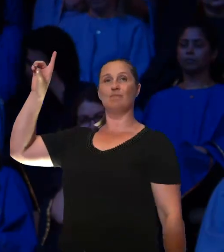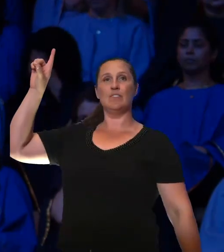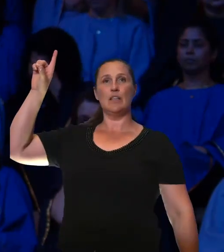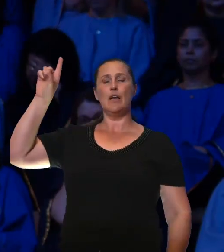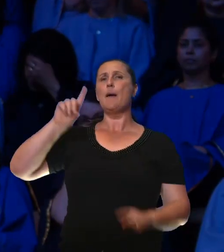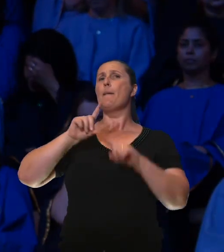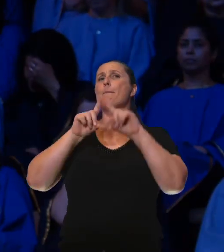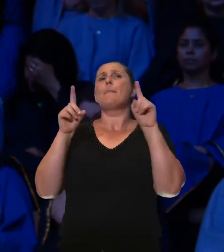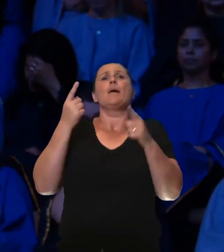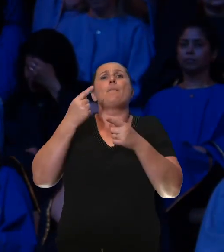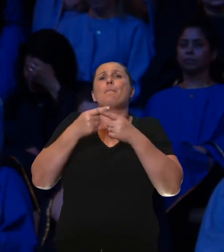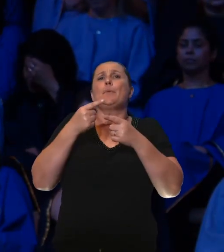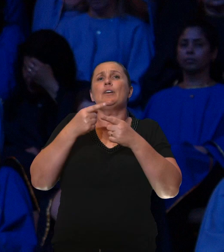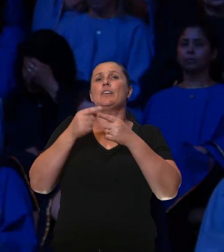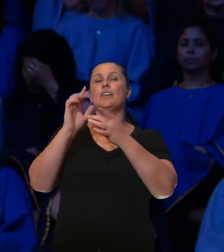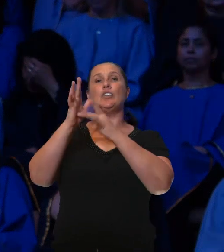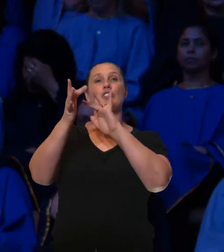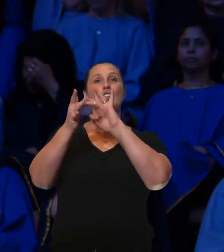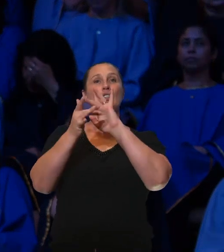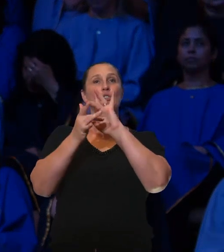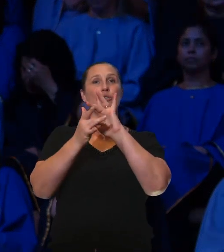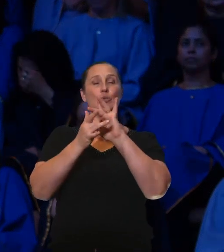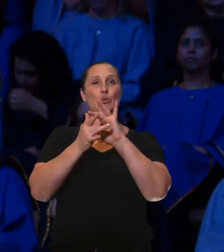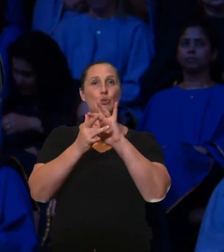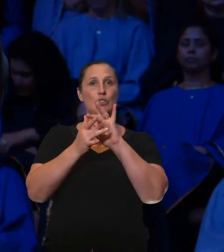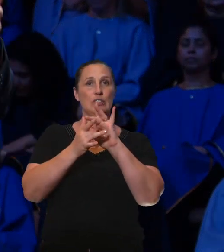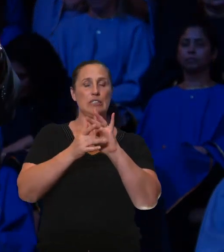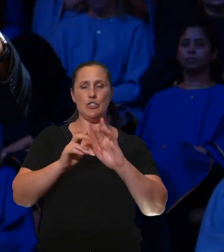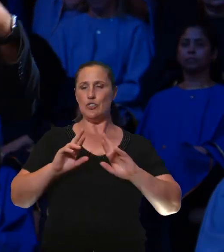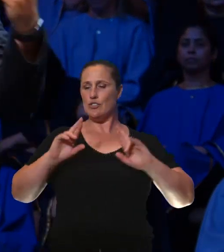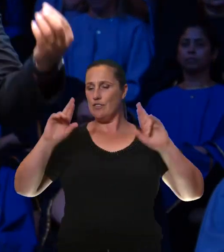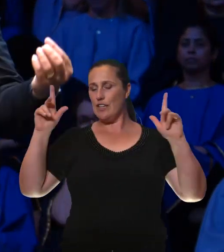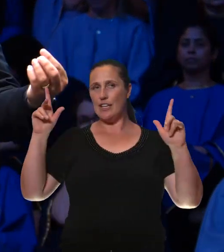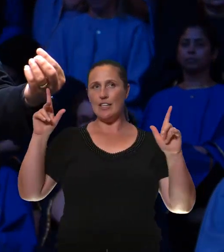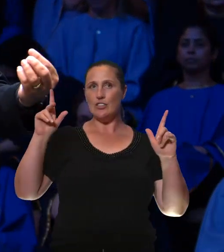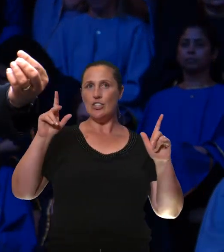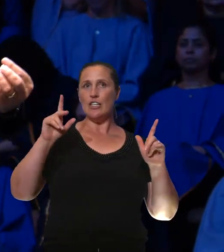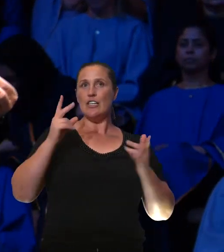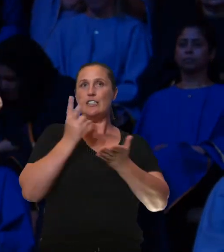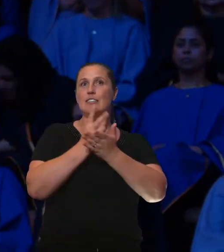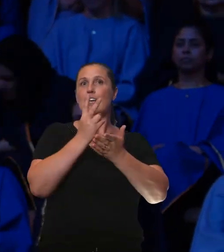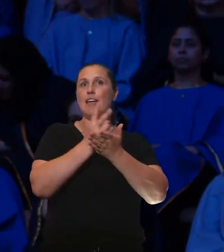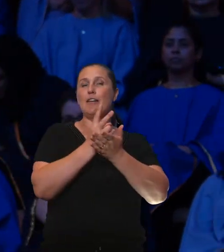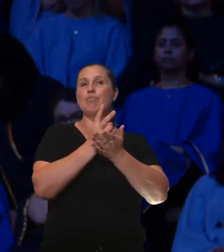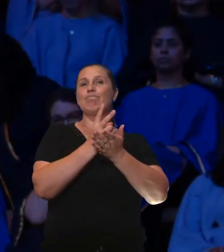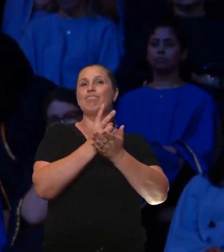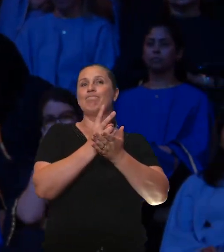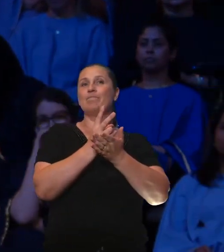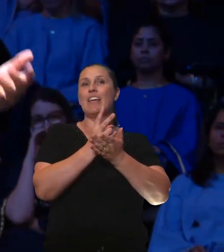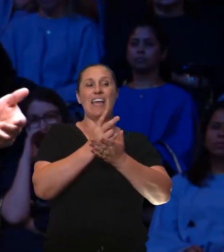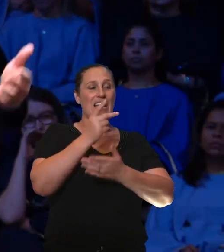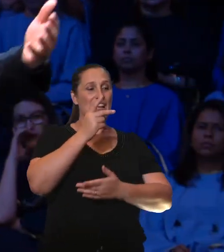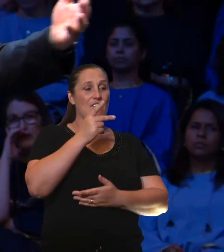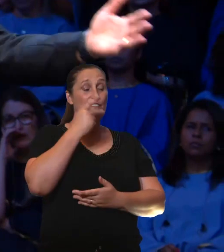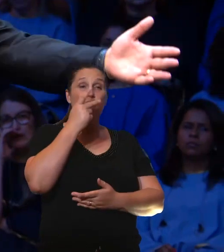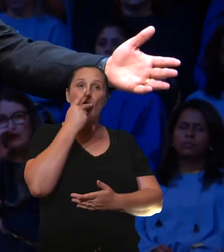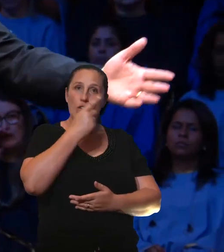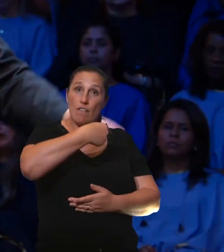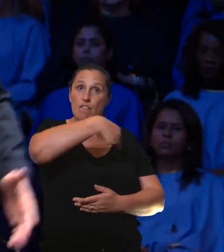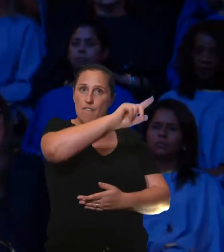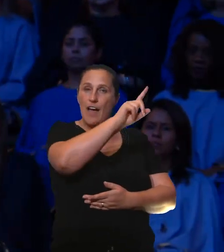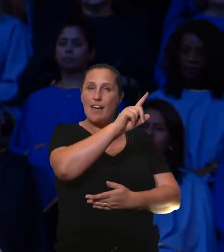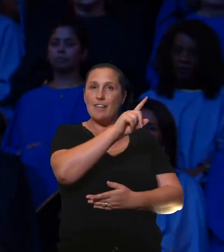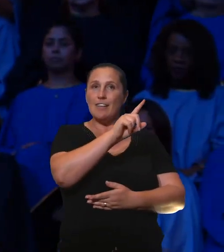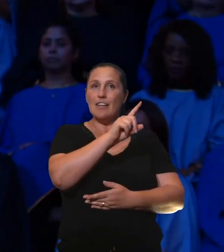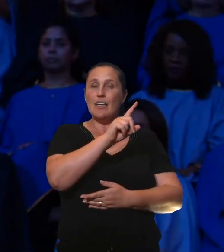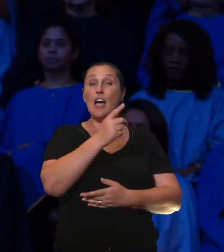interessante o porquê que Jesus, diferente de tantas outras direções em que ele sempre caminhou junto com